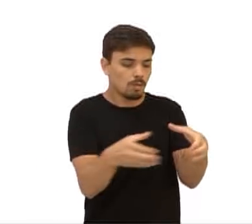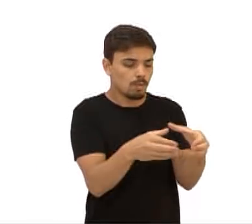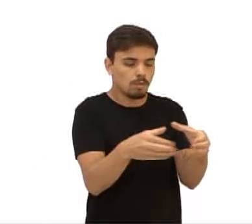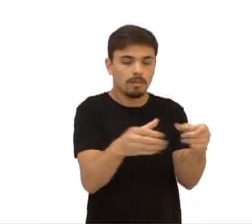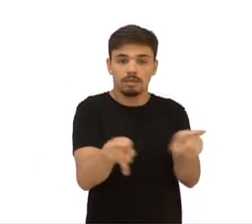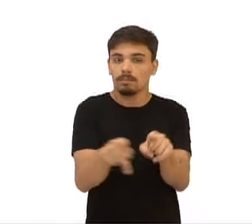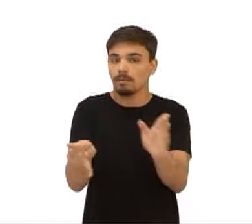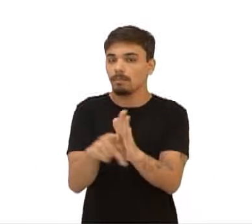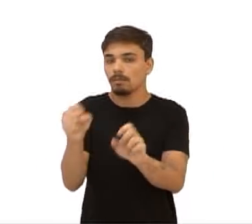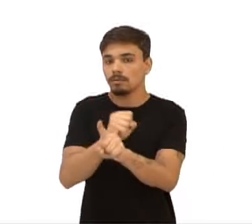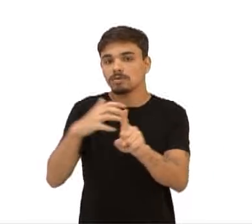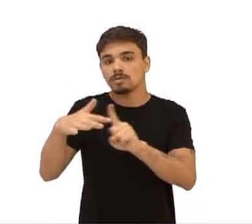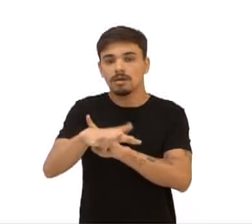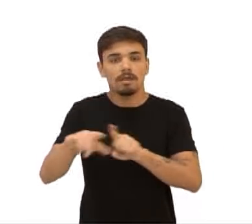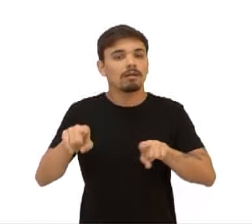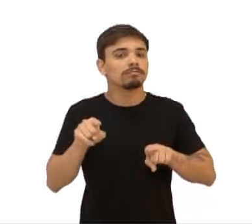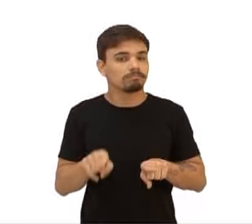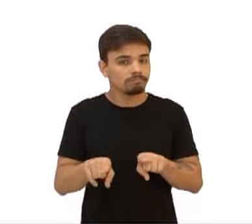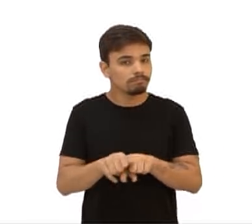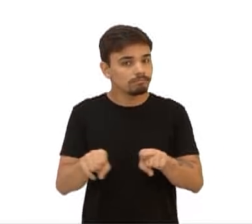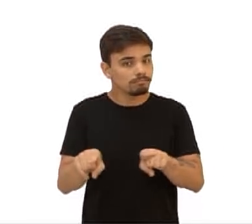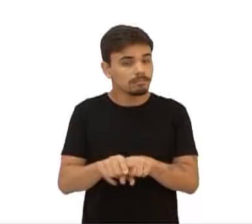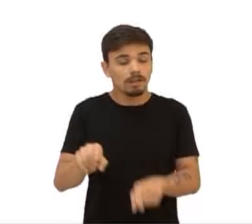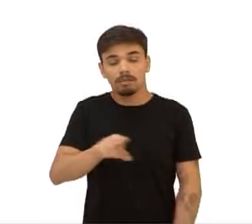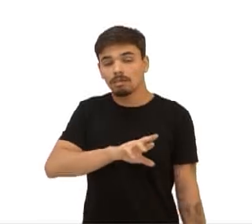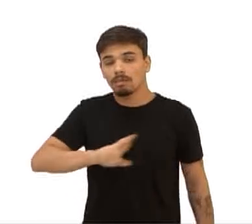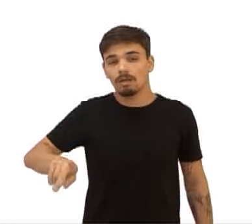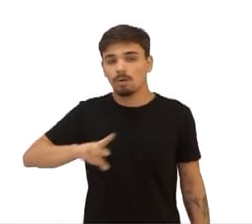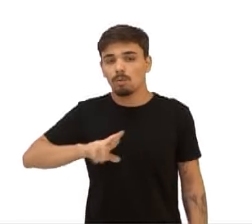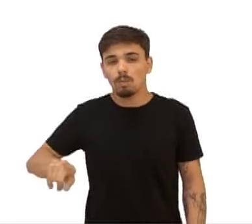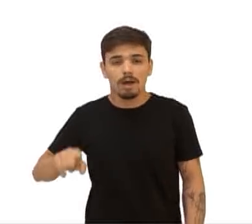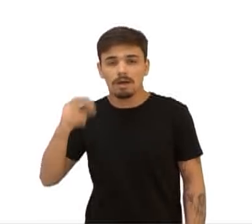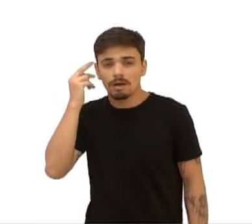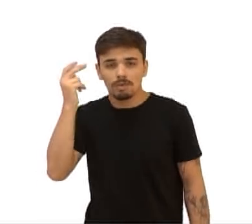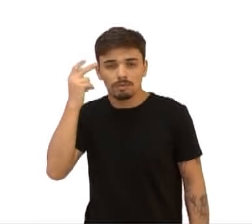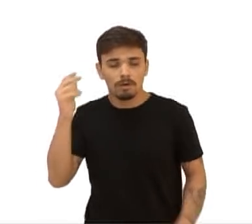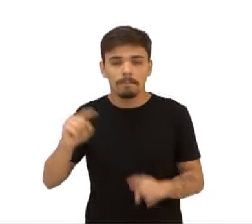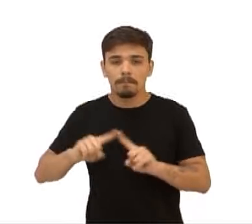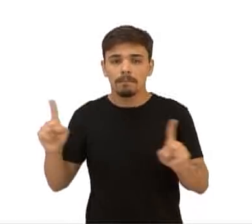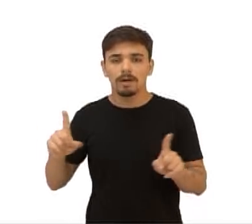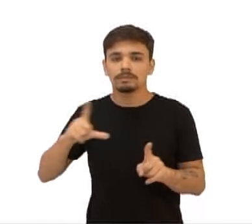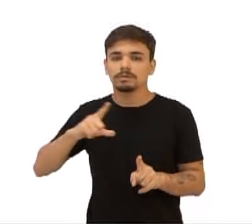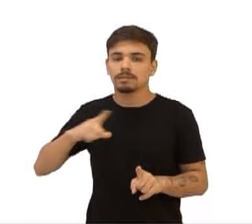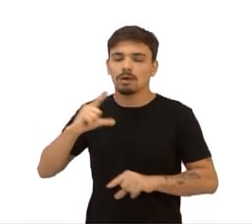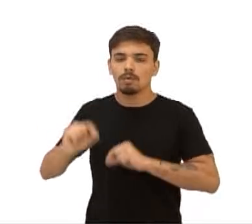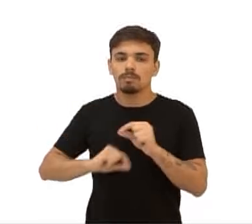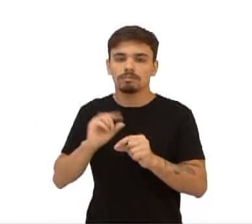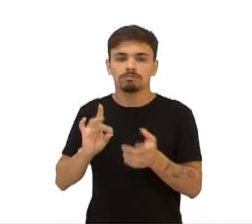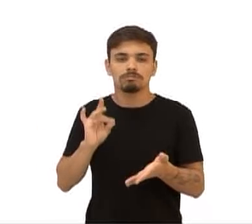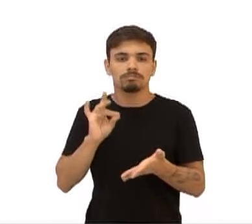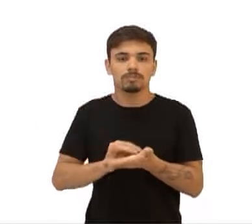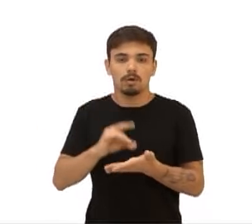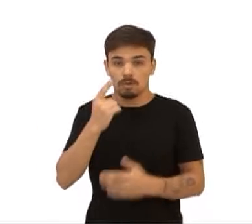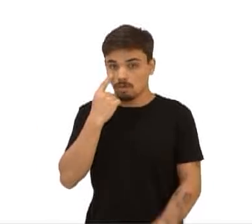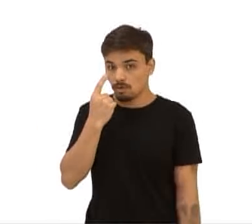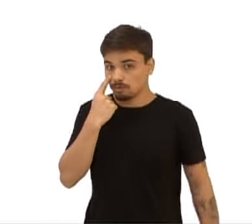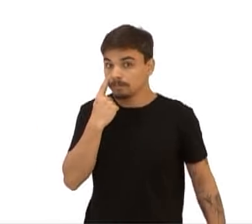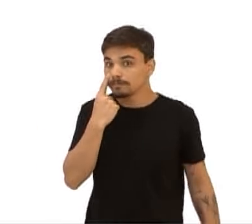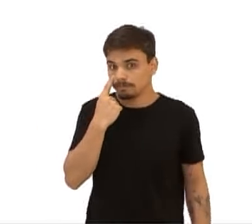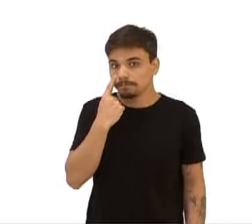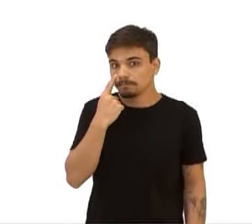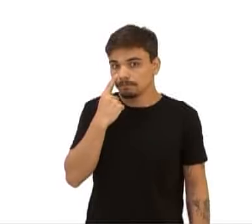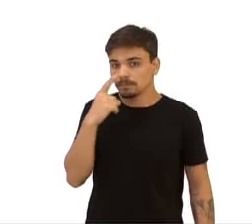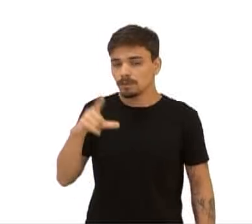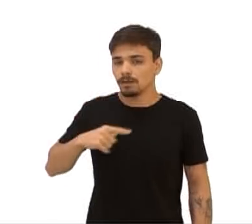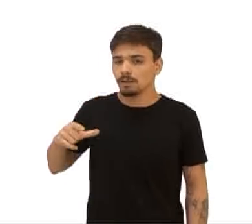uma sociedade, não são espontâneas, mas elas vão ser determinadas, olha só, por